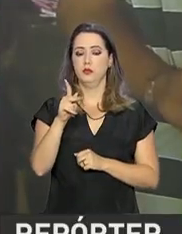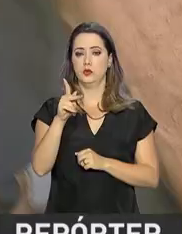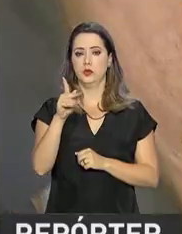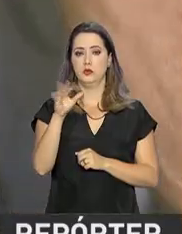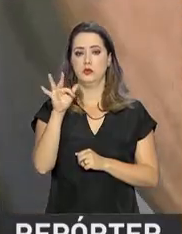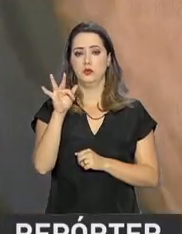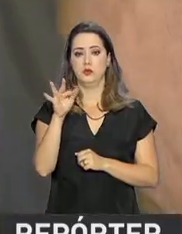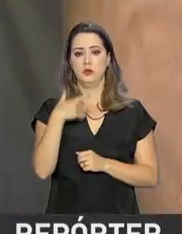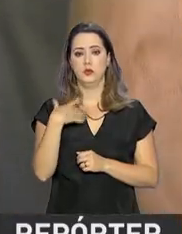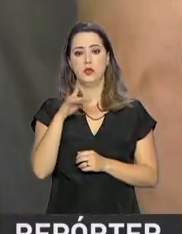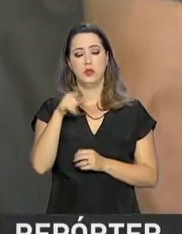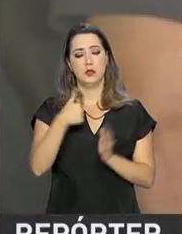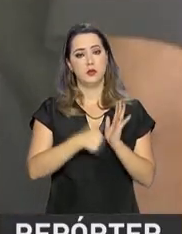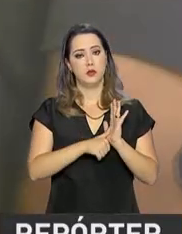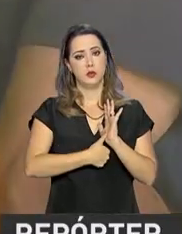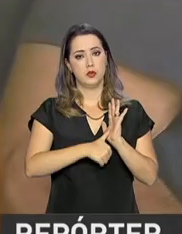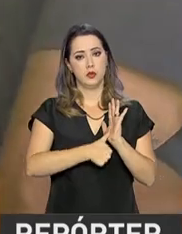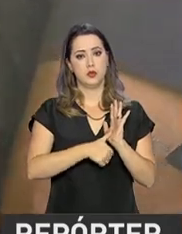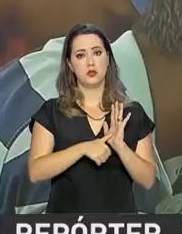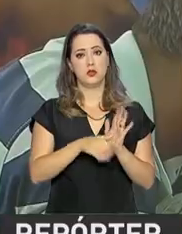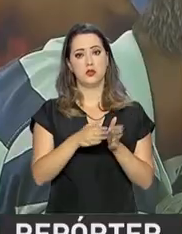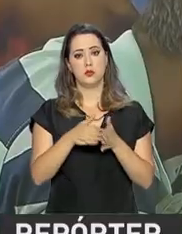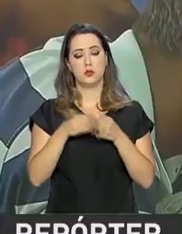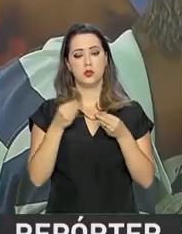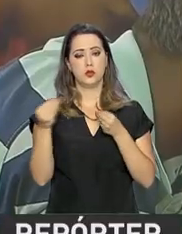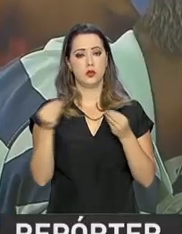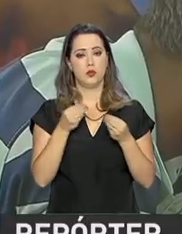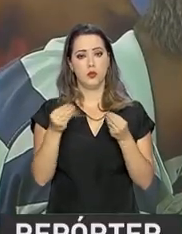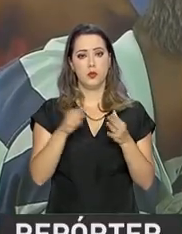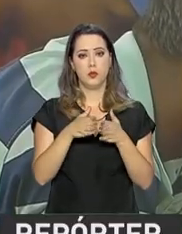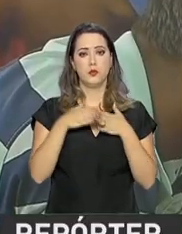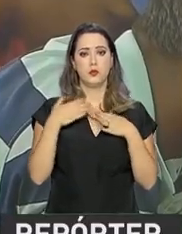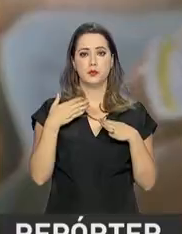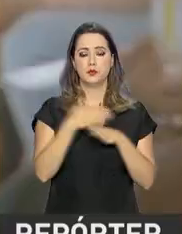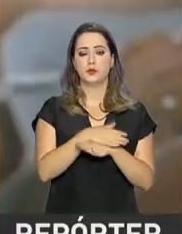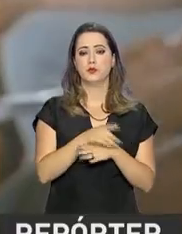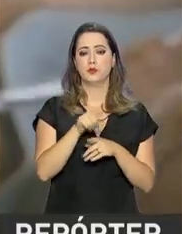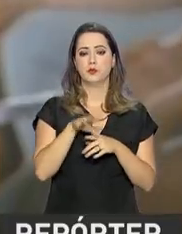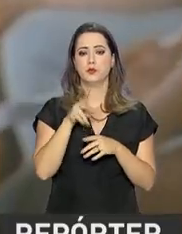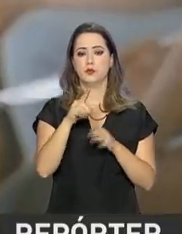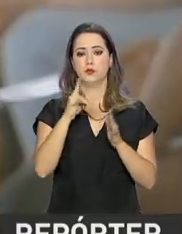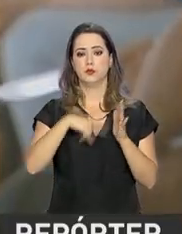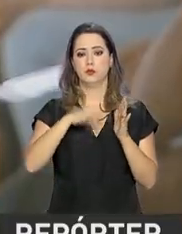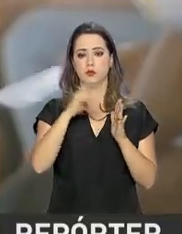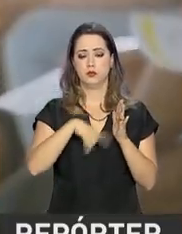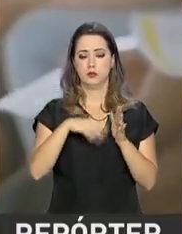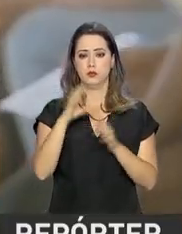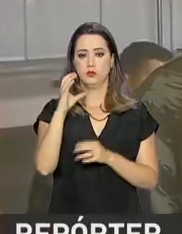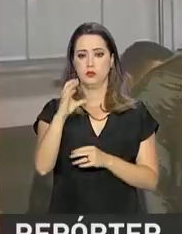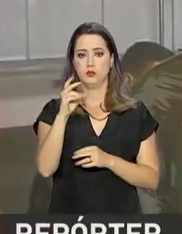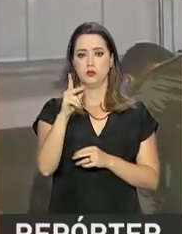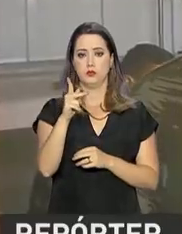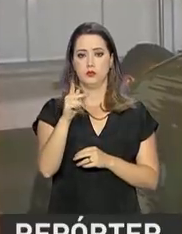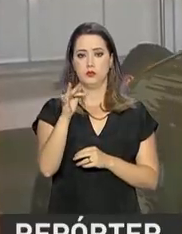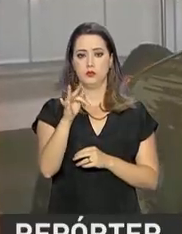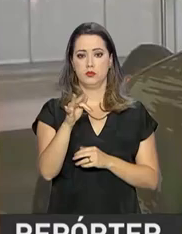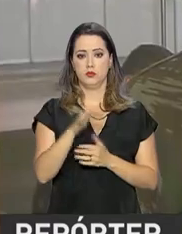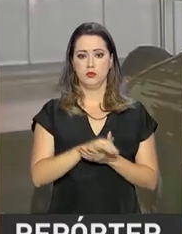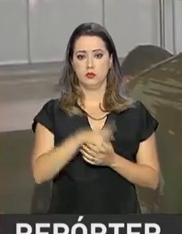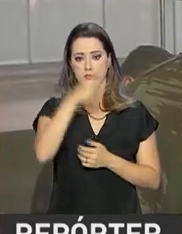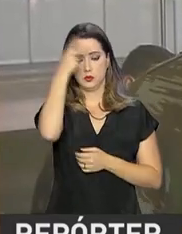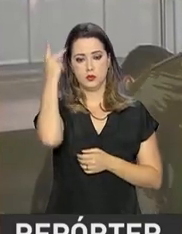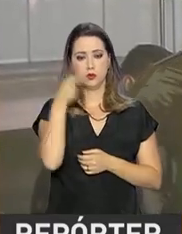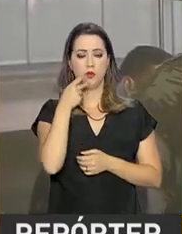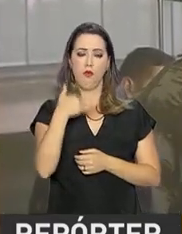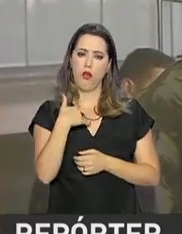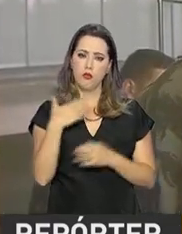identificados e recebem as instruções para pedirem refúgio. A Receita Federal cuida da emissão de documentos, como o CPF. Aqueles que se declaram